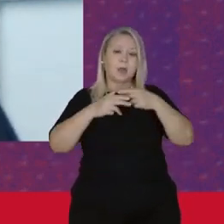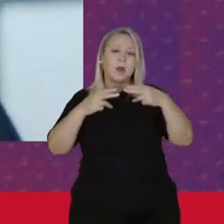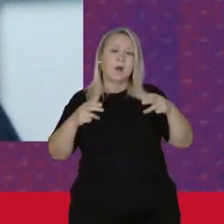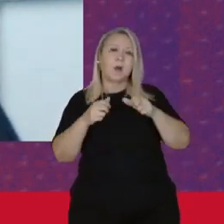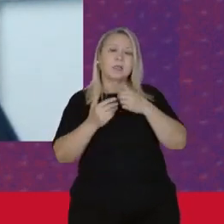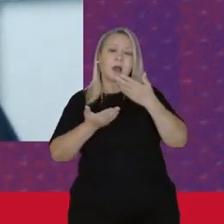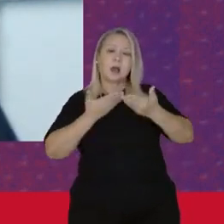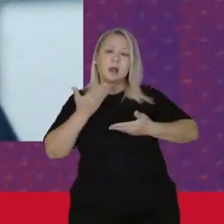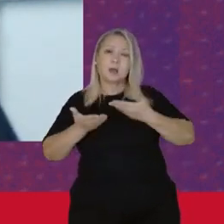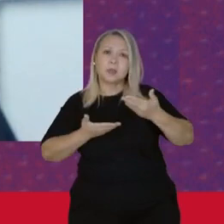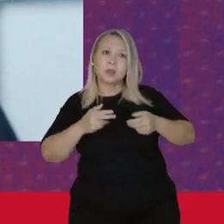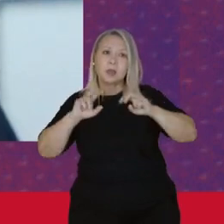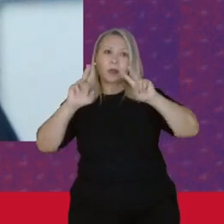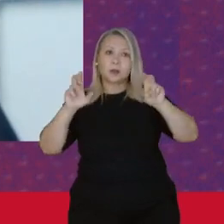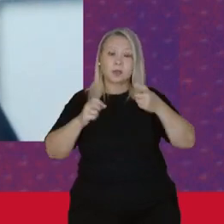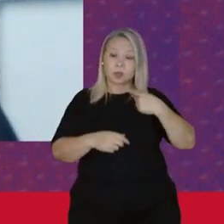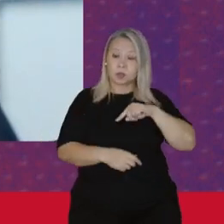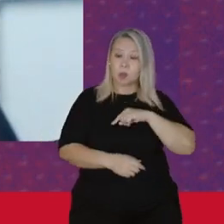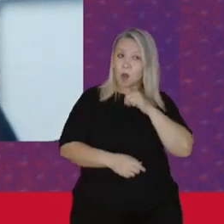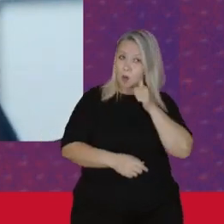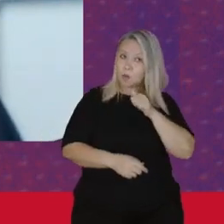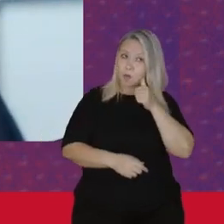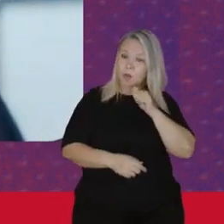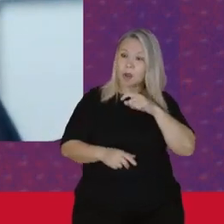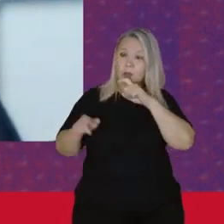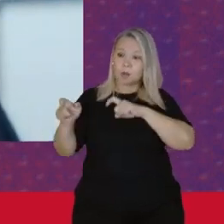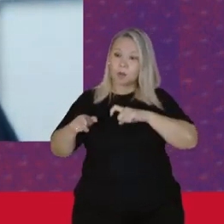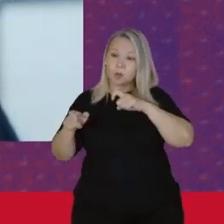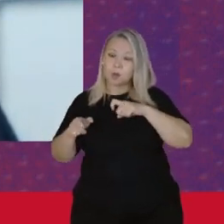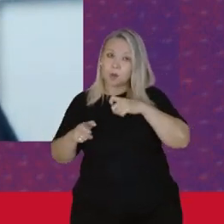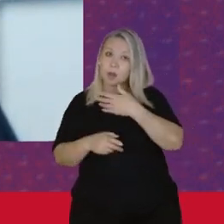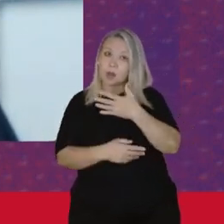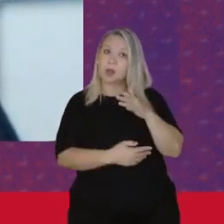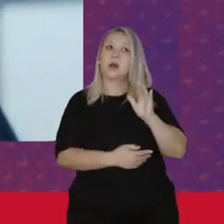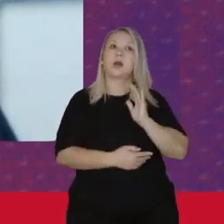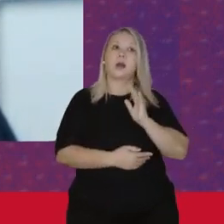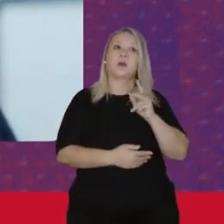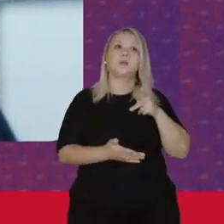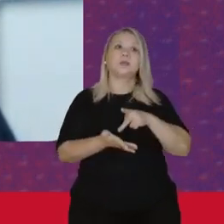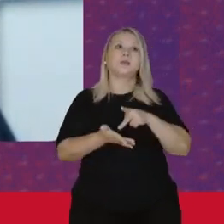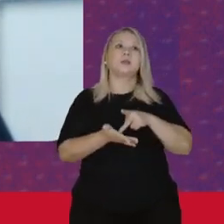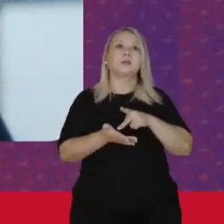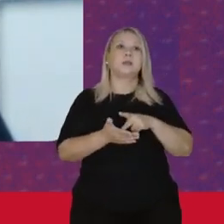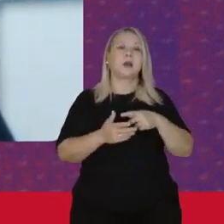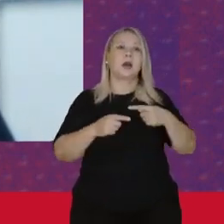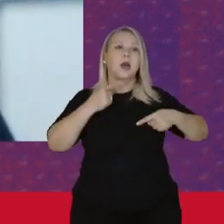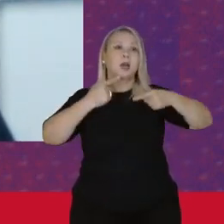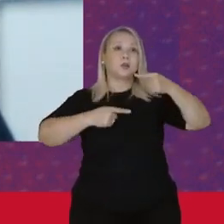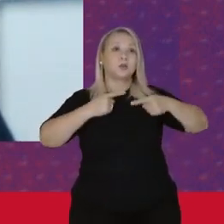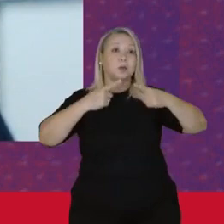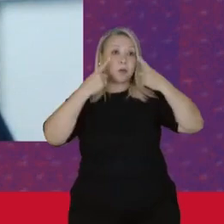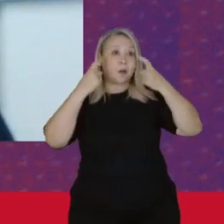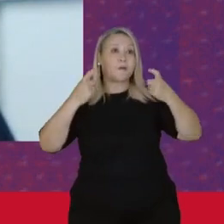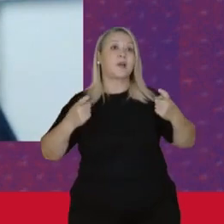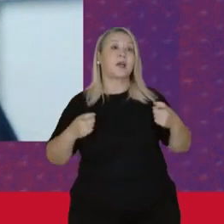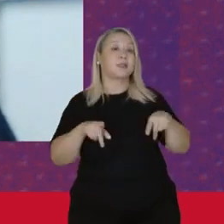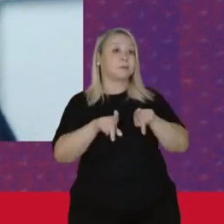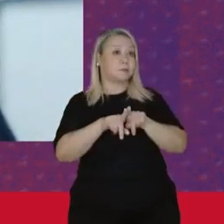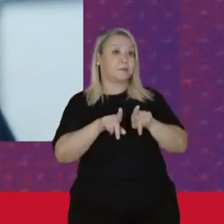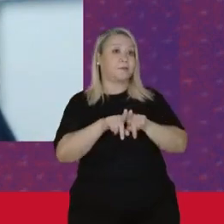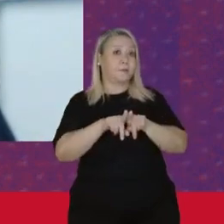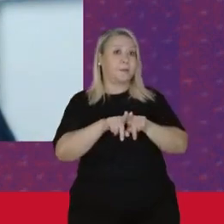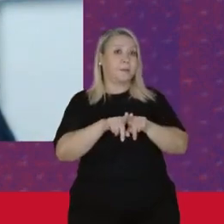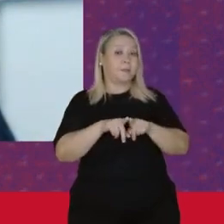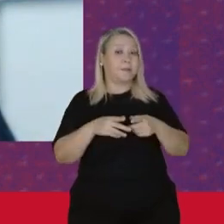muito relacionada à questão de nós mulheres no campo, da nossa realidade, é a discussão da violência, né? Que